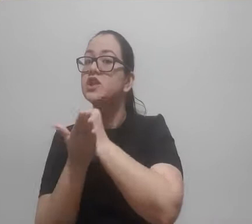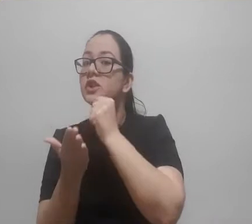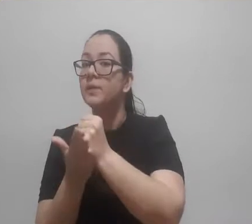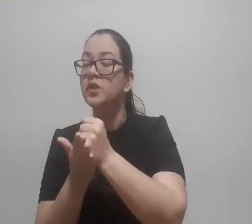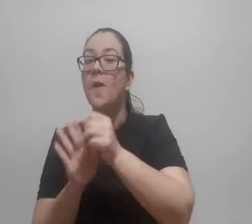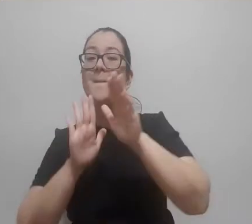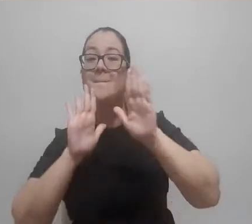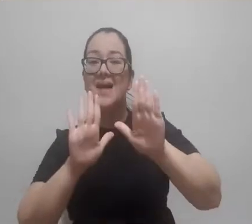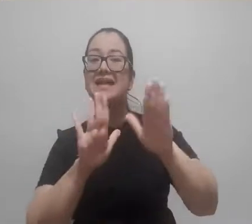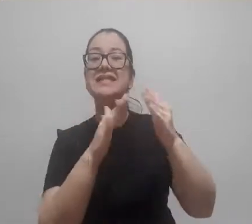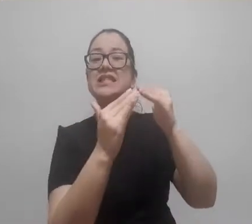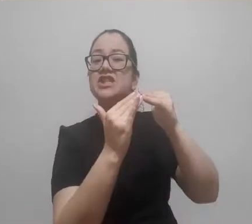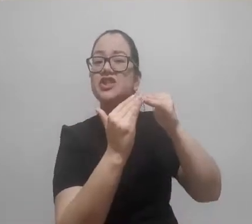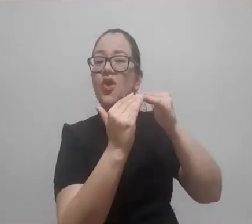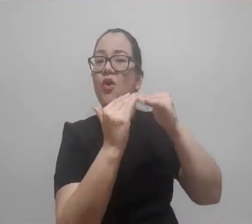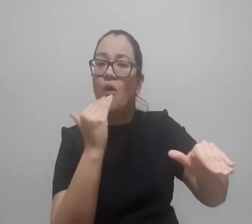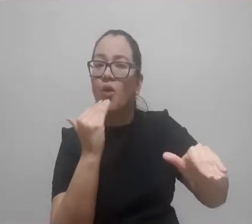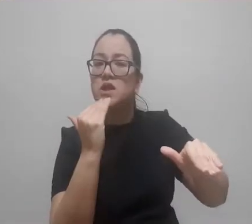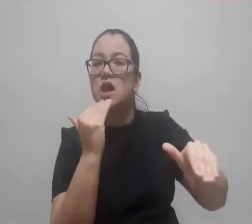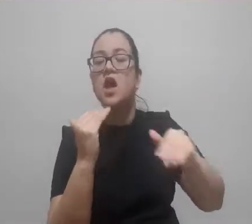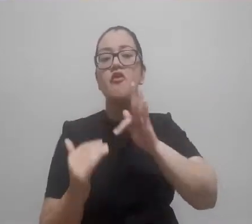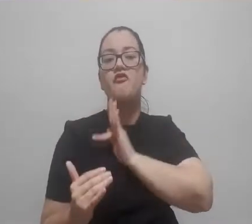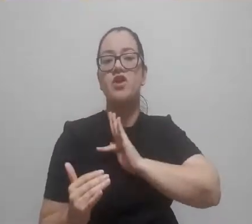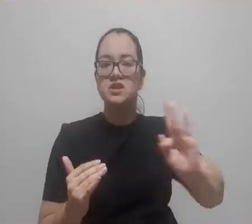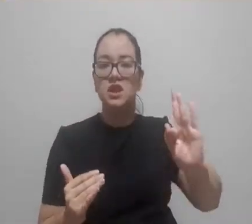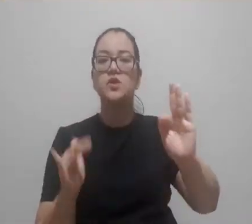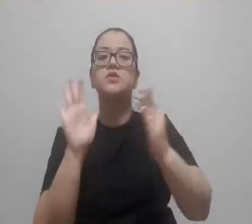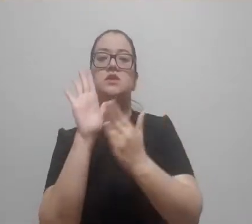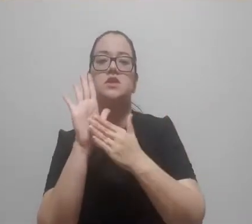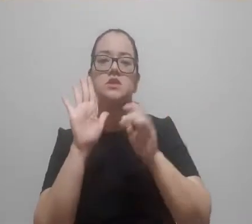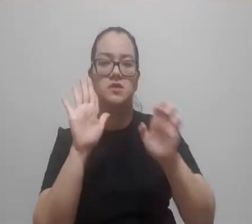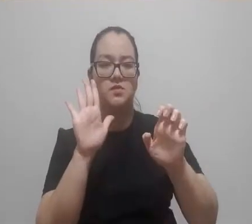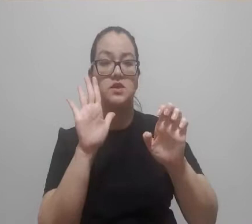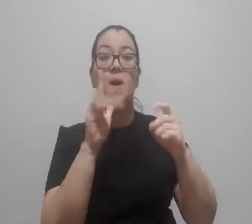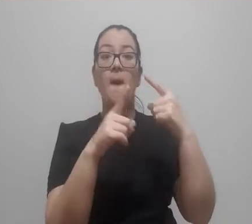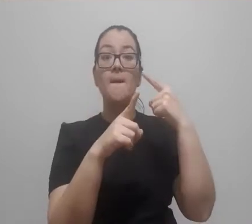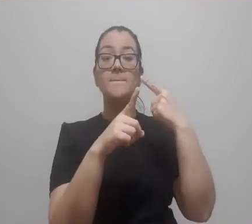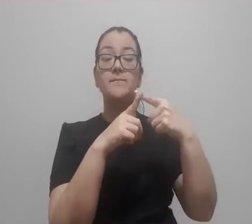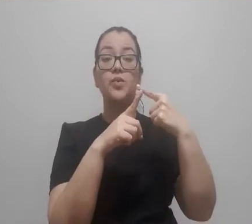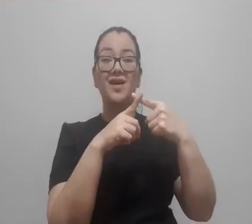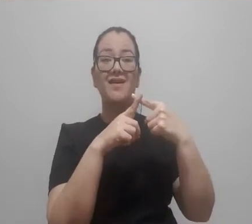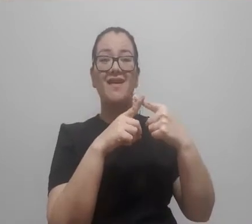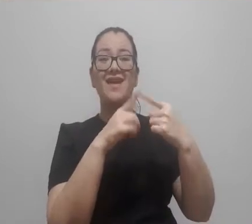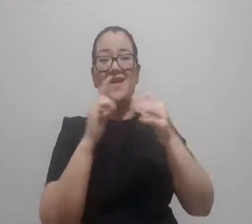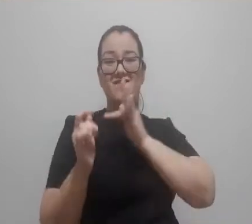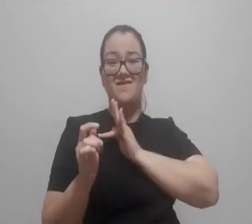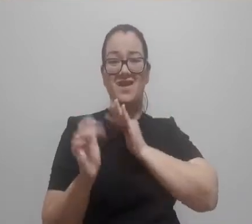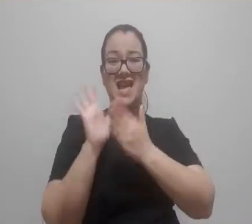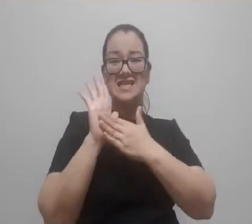que era ensinado pelos escribas e fariseus, porque esses eram confrontados, o